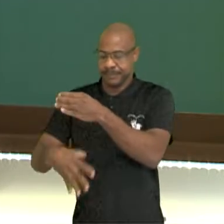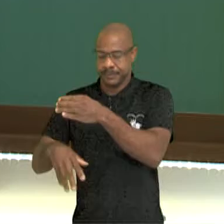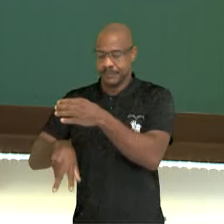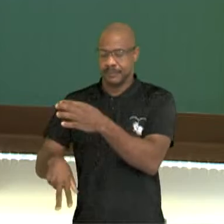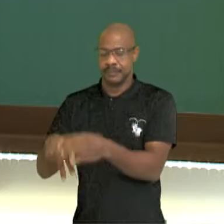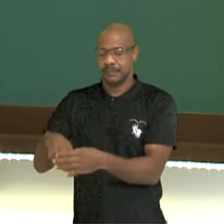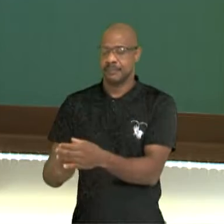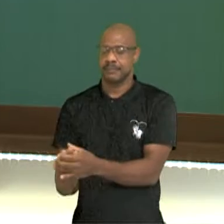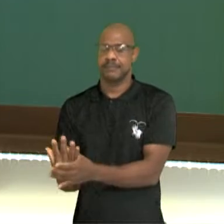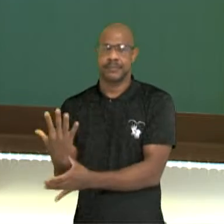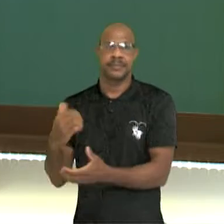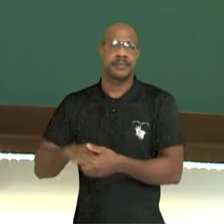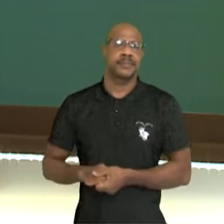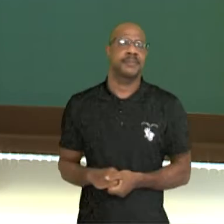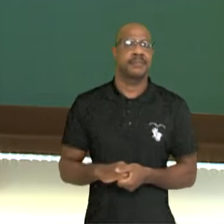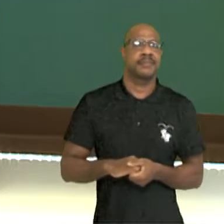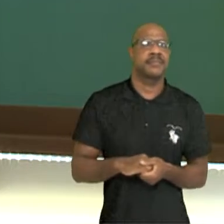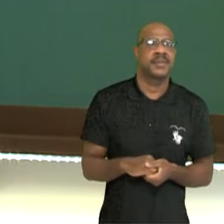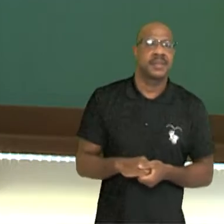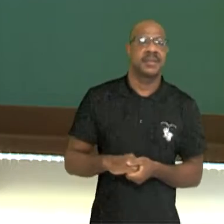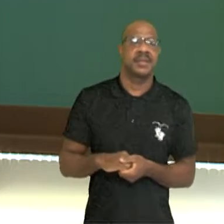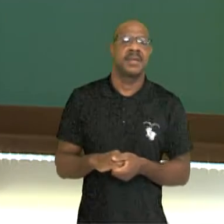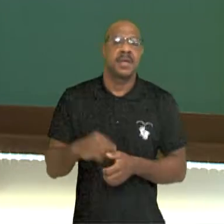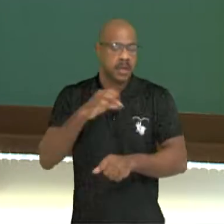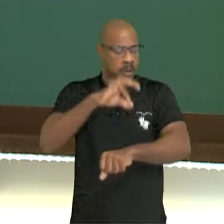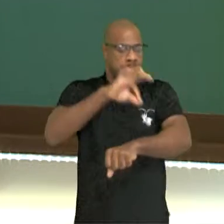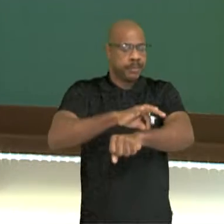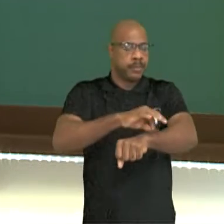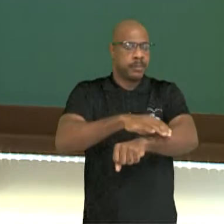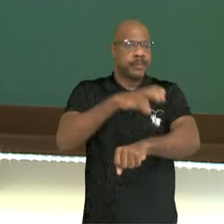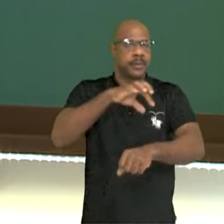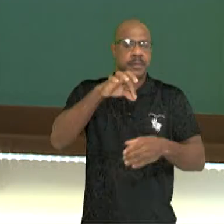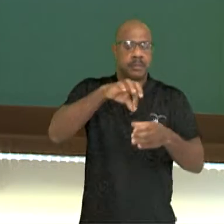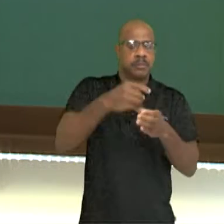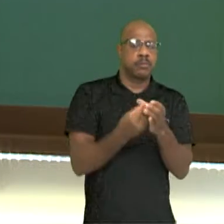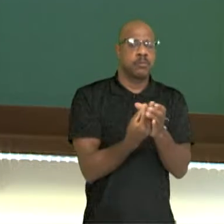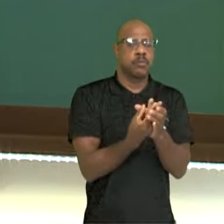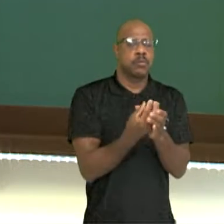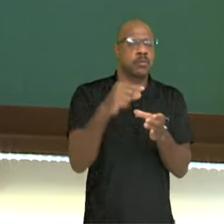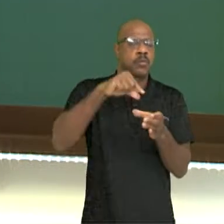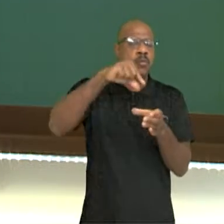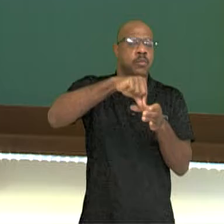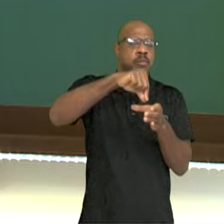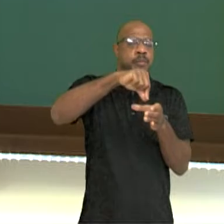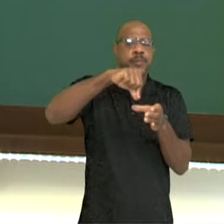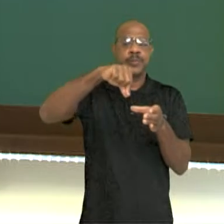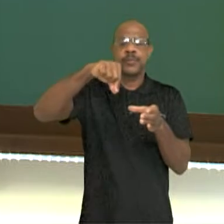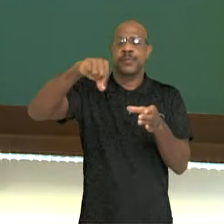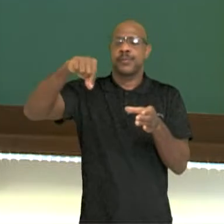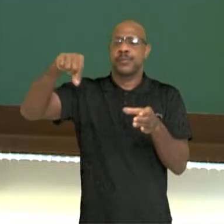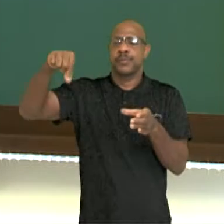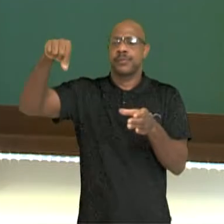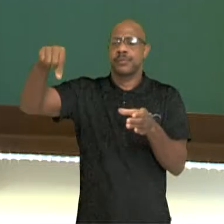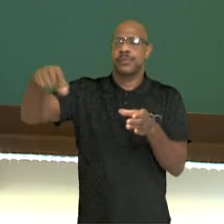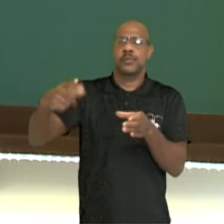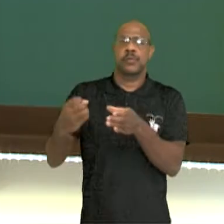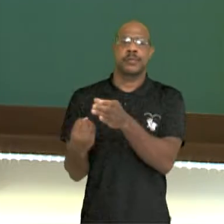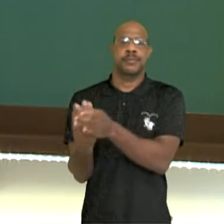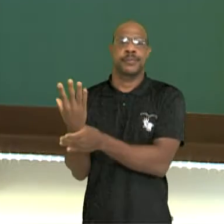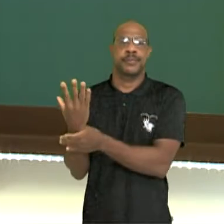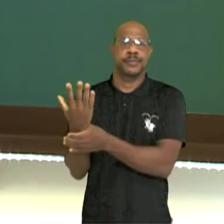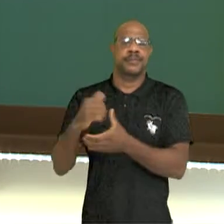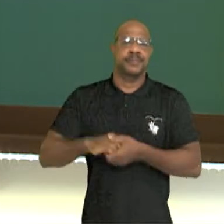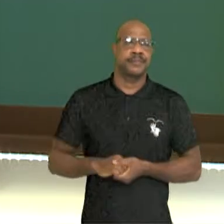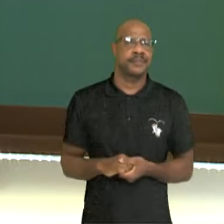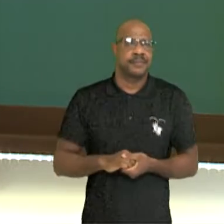como no caso as abelhas aqui, que levam o pólen de uma flor a outra. As flores e os frutos, juntamente com esses animais, fazem então